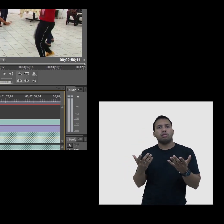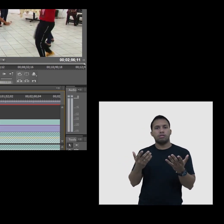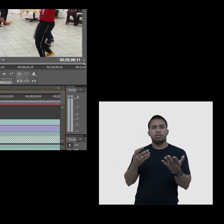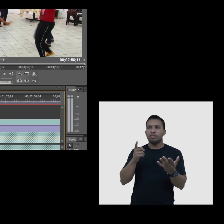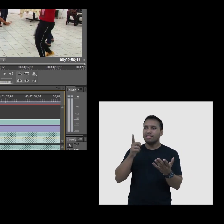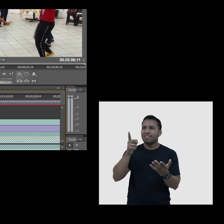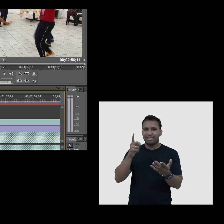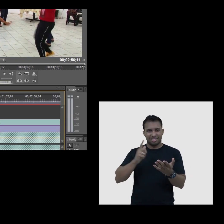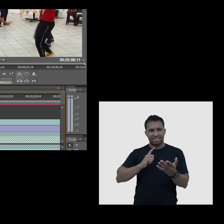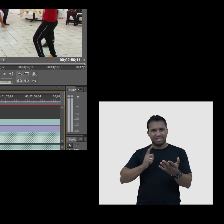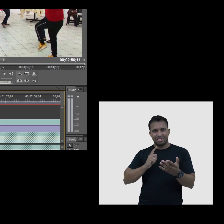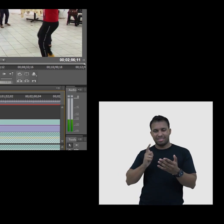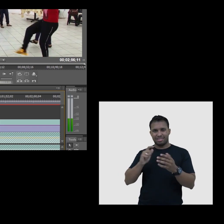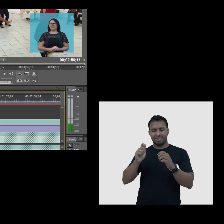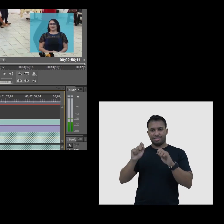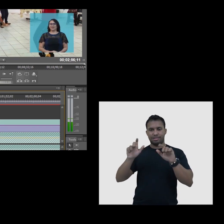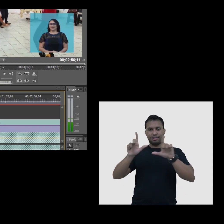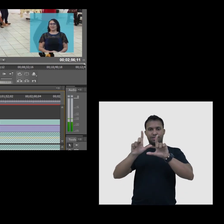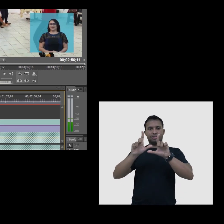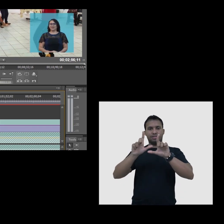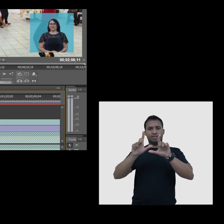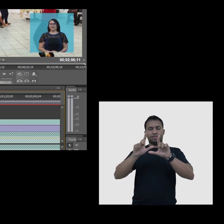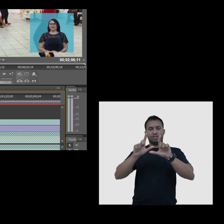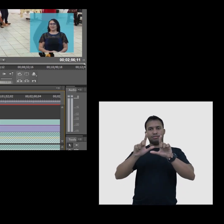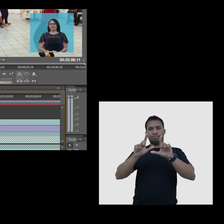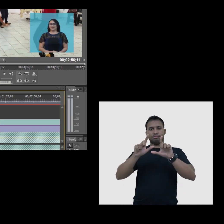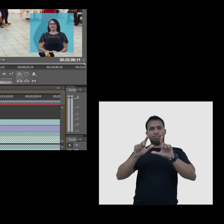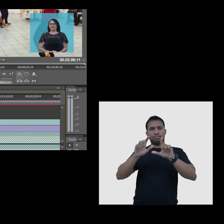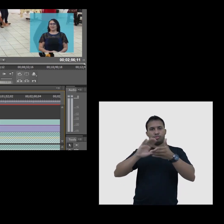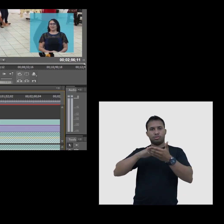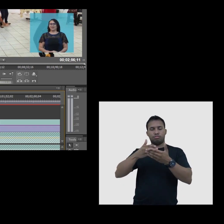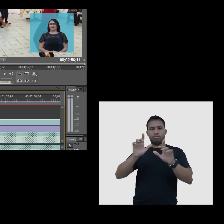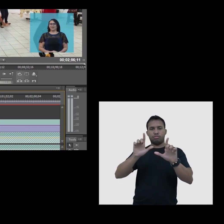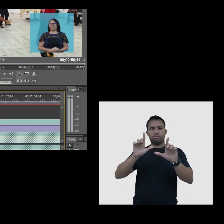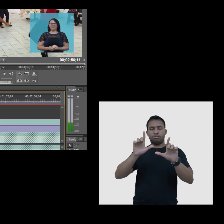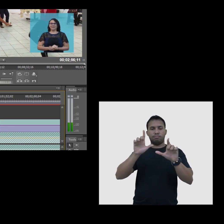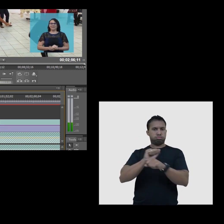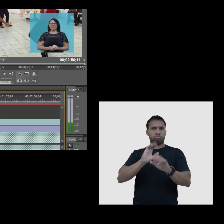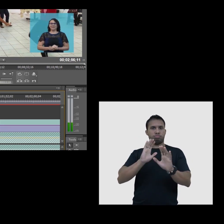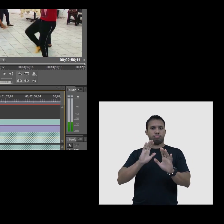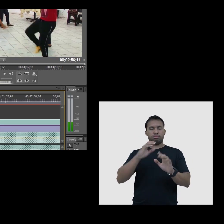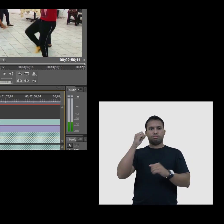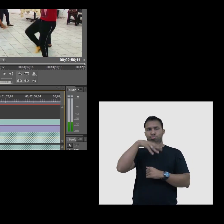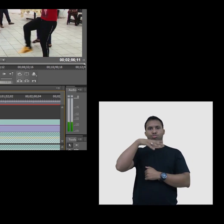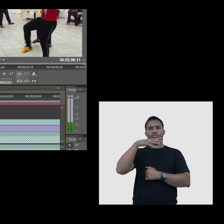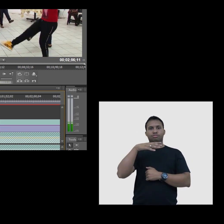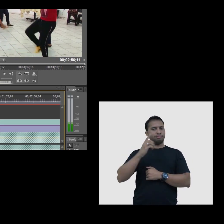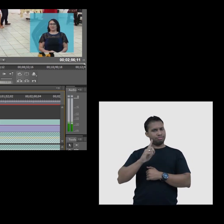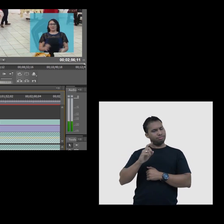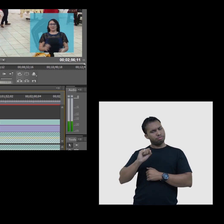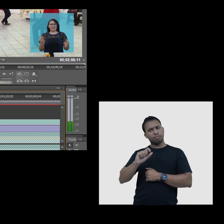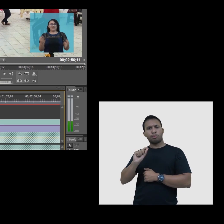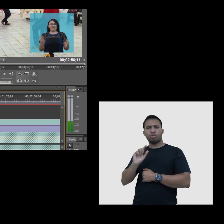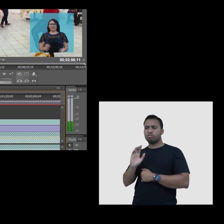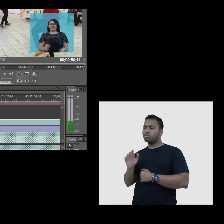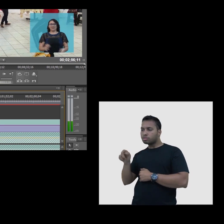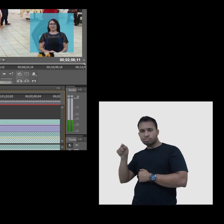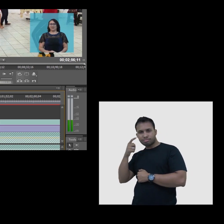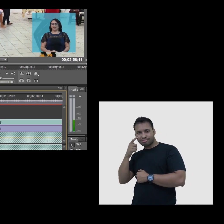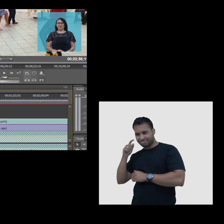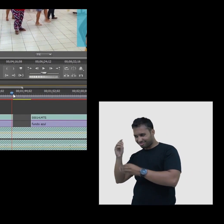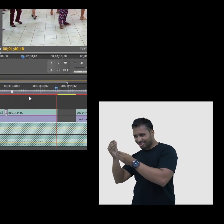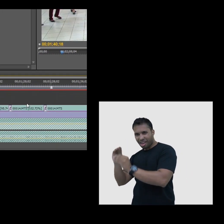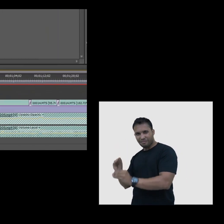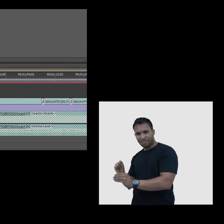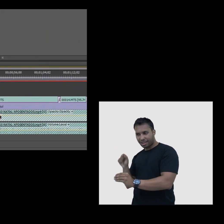não ficar essa saída brusca aqui do intérprete, a gente pode aplicar aqui um efeito de transição, né? Um dissolve aqui. A gente aqui